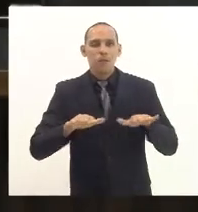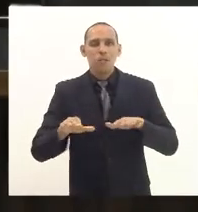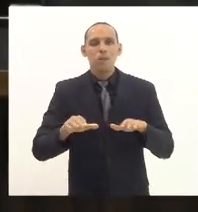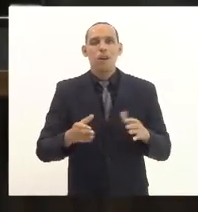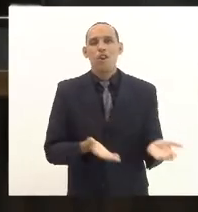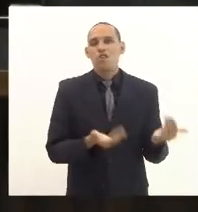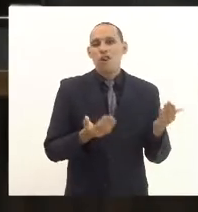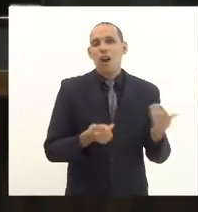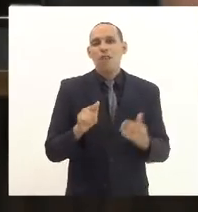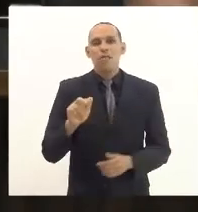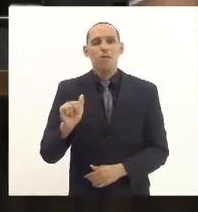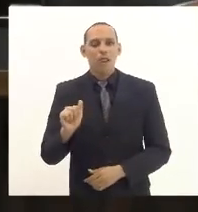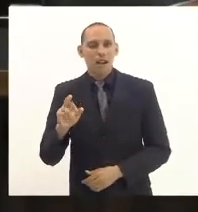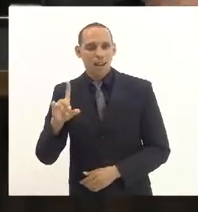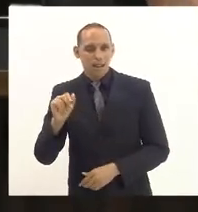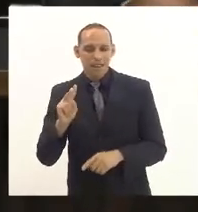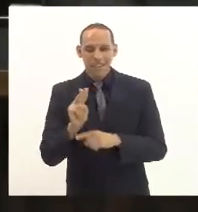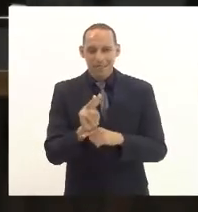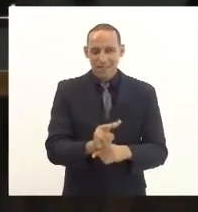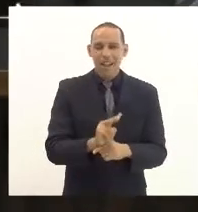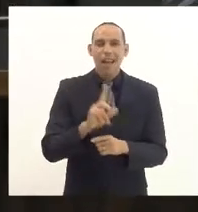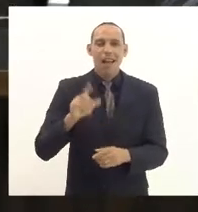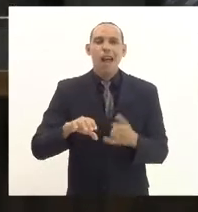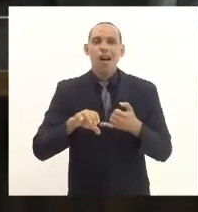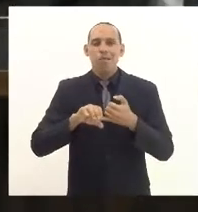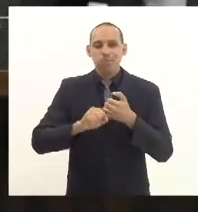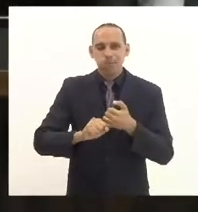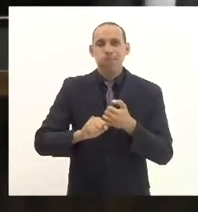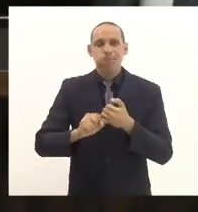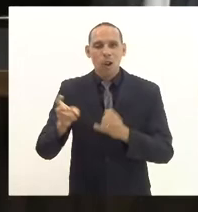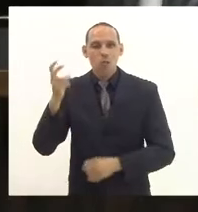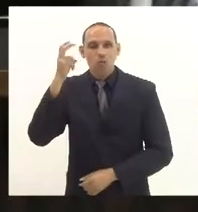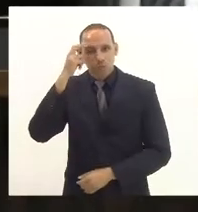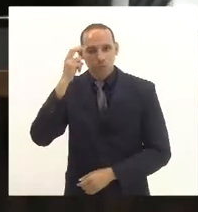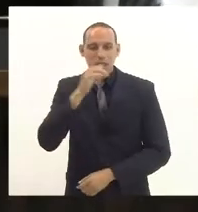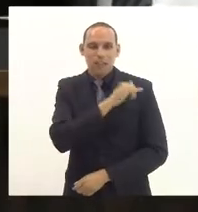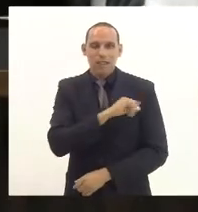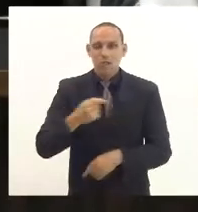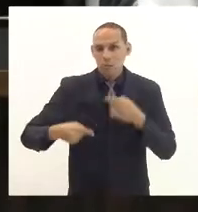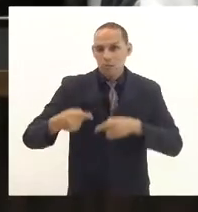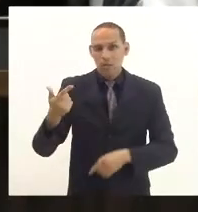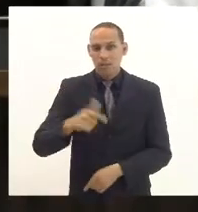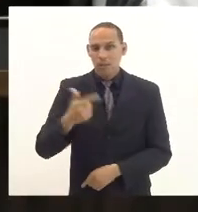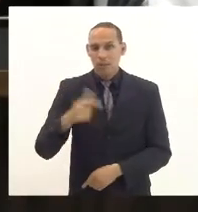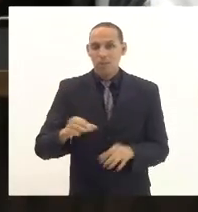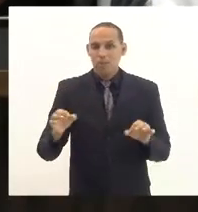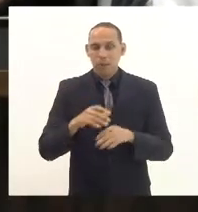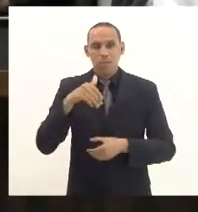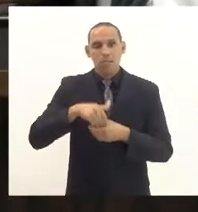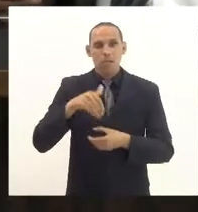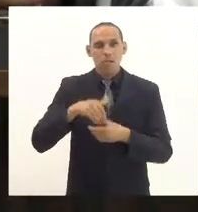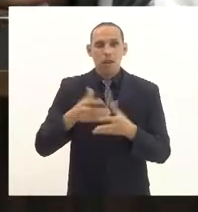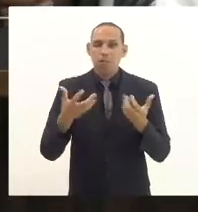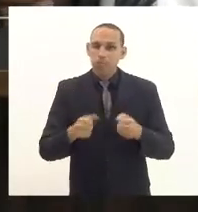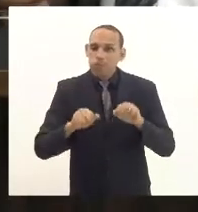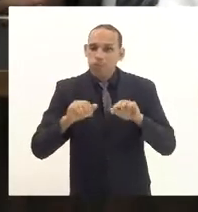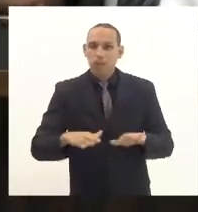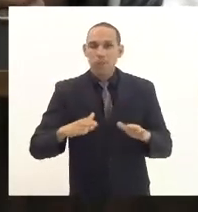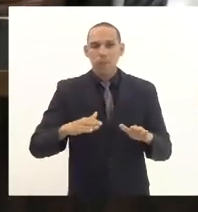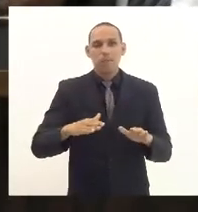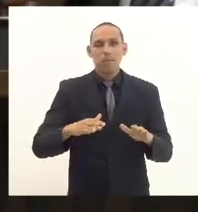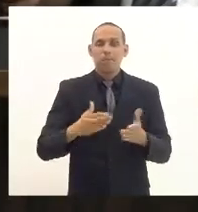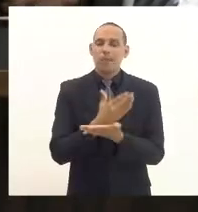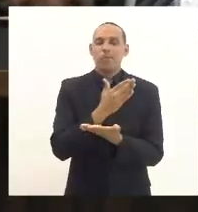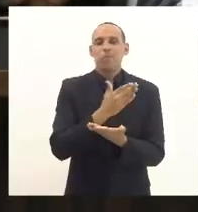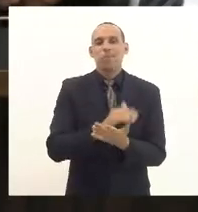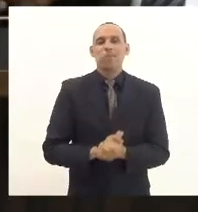patrimônio histórico e cultural de natureza e material do Estado do Rio de Janeiro. Em discussão, não havendo quem queira discutir, encerra a discussão, em votação, os senhores que aprovam permaneçam como